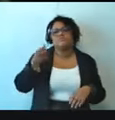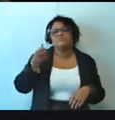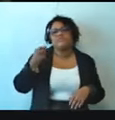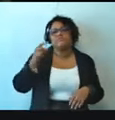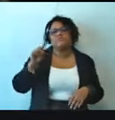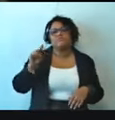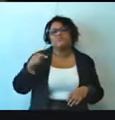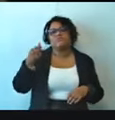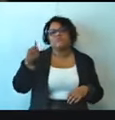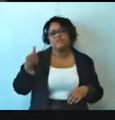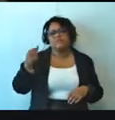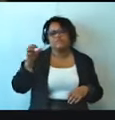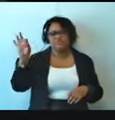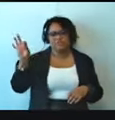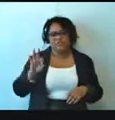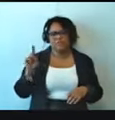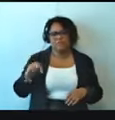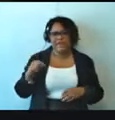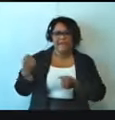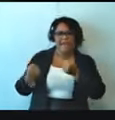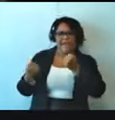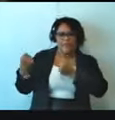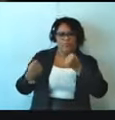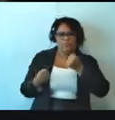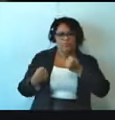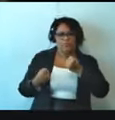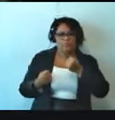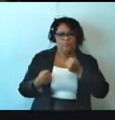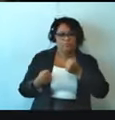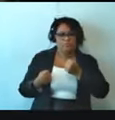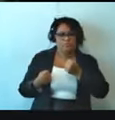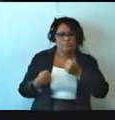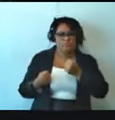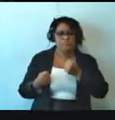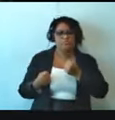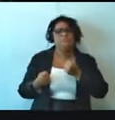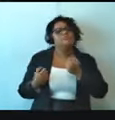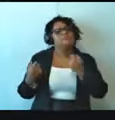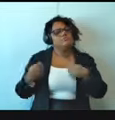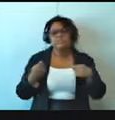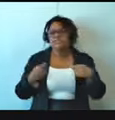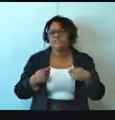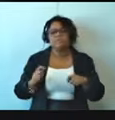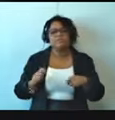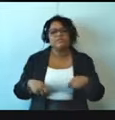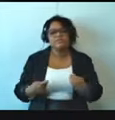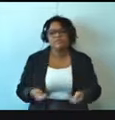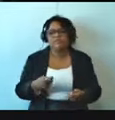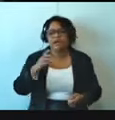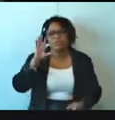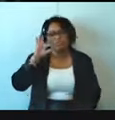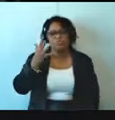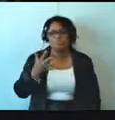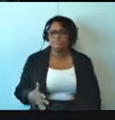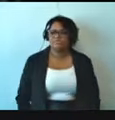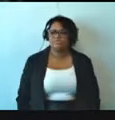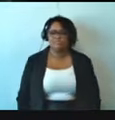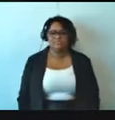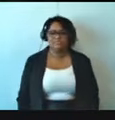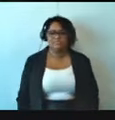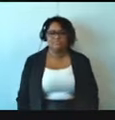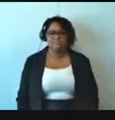dar alguma solução, e nunca é uma solução simples, né, para